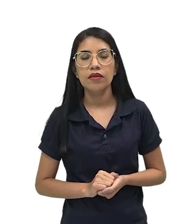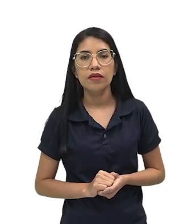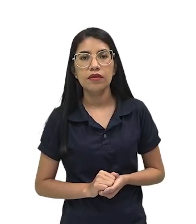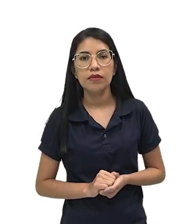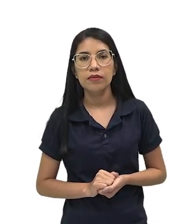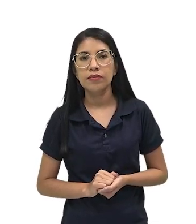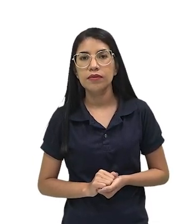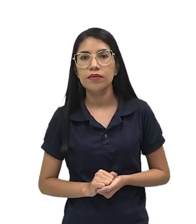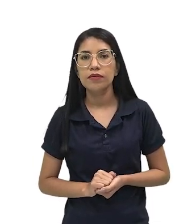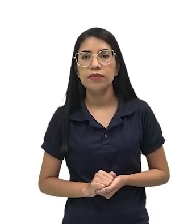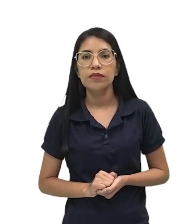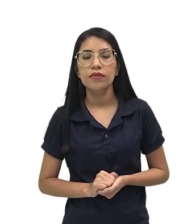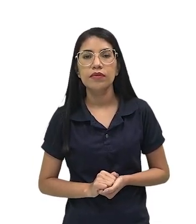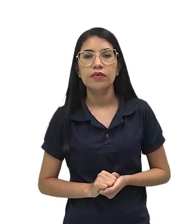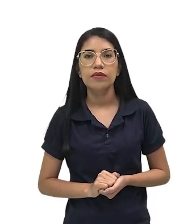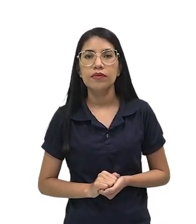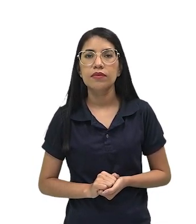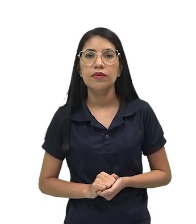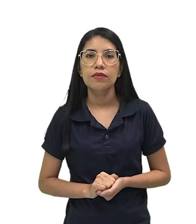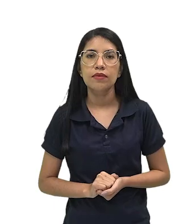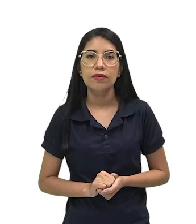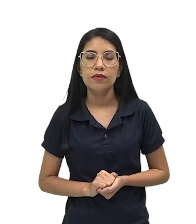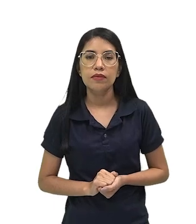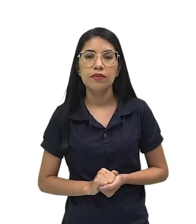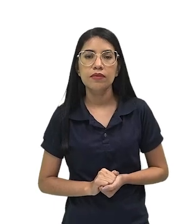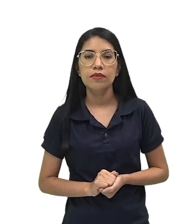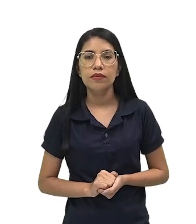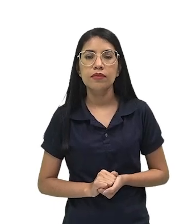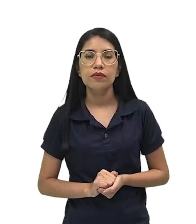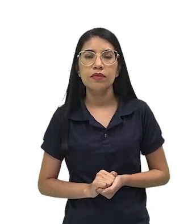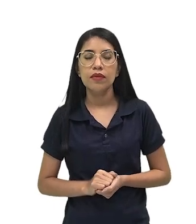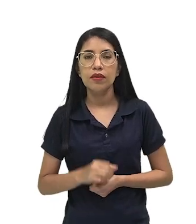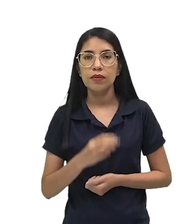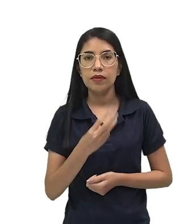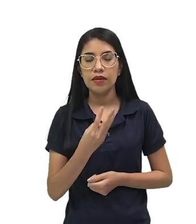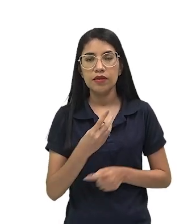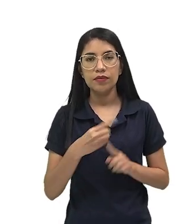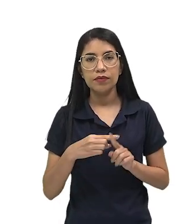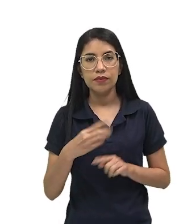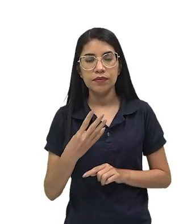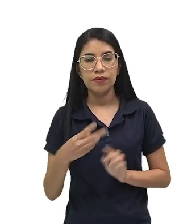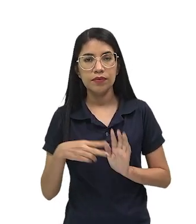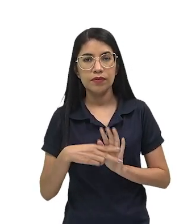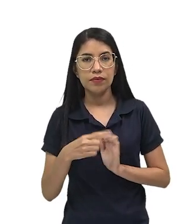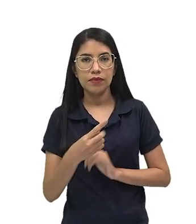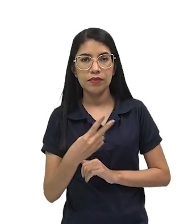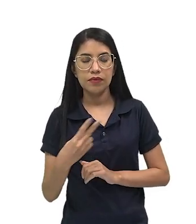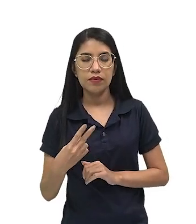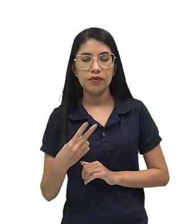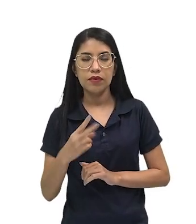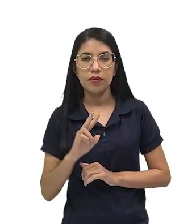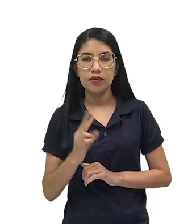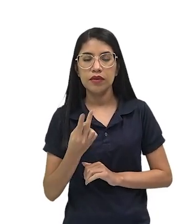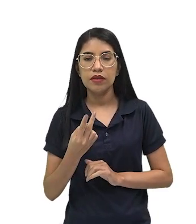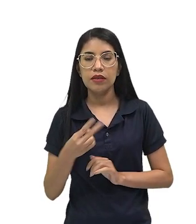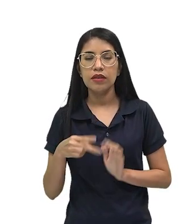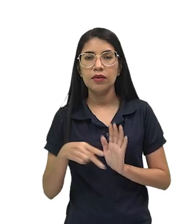Então, sigam aí, ó, presta atenção. Então, 3 vezes 4, 12, H igual